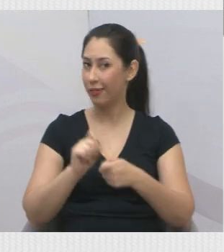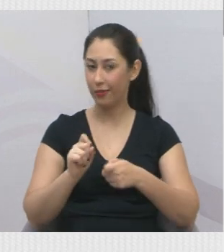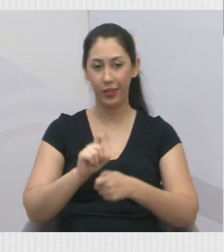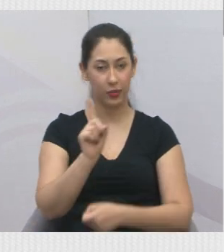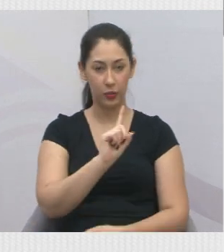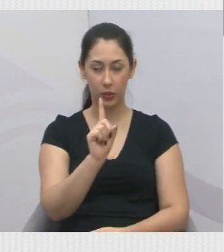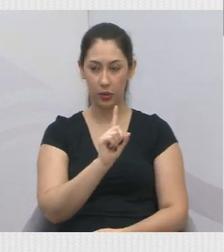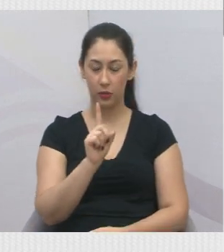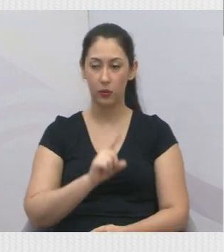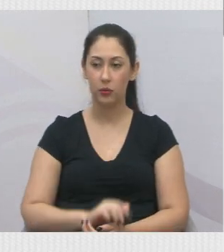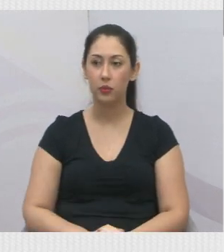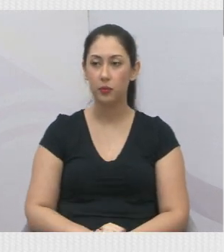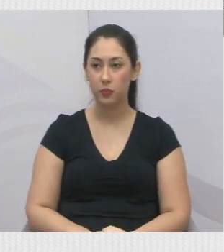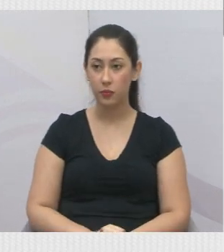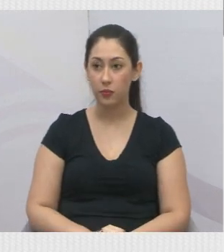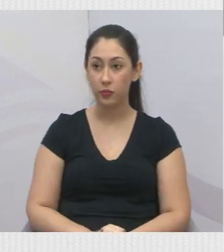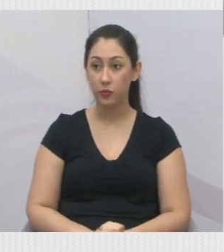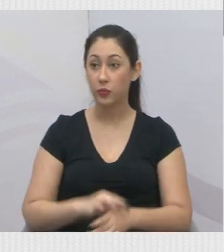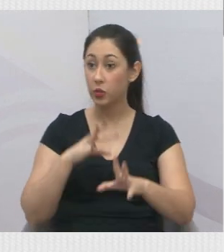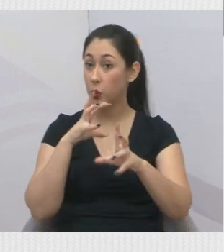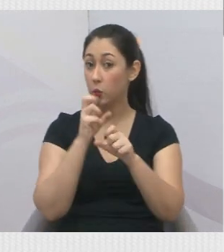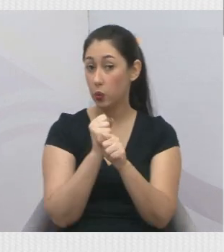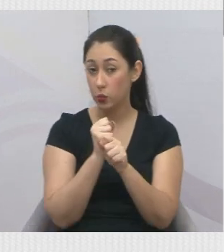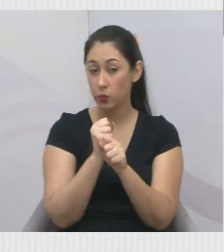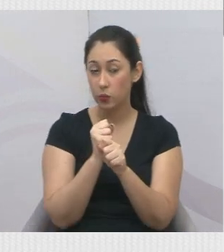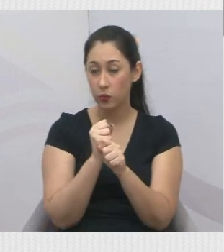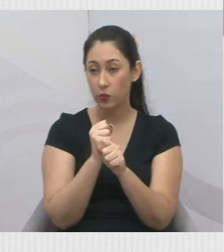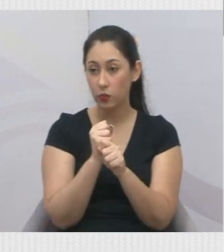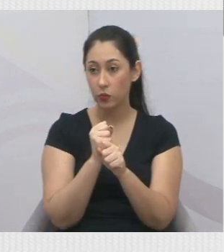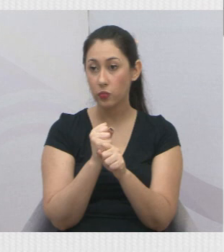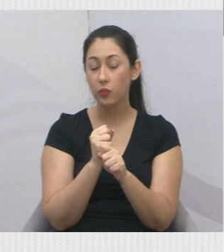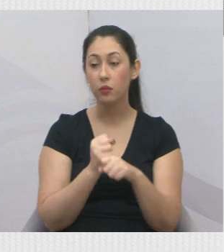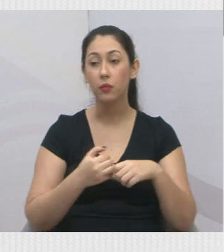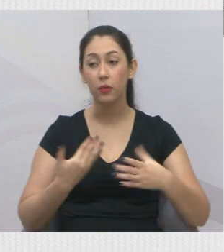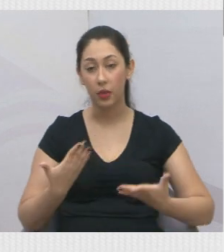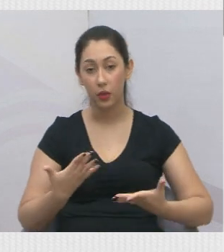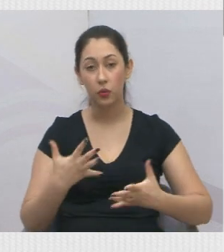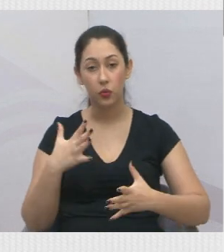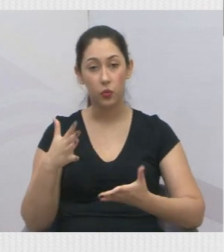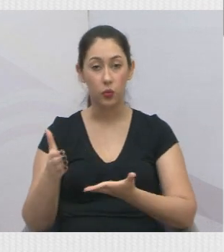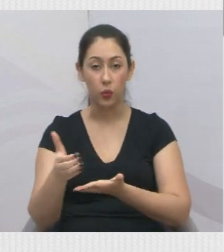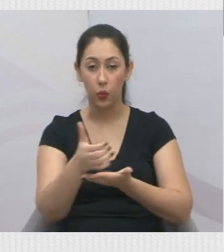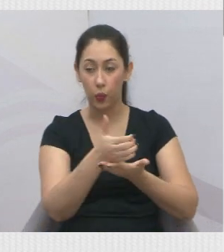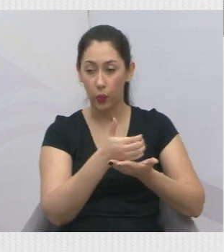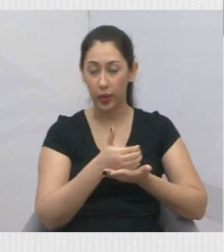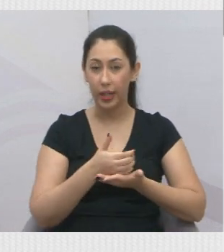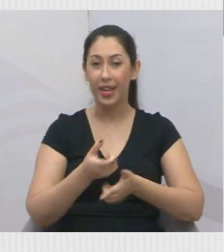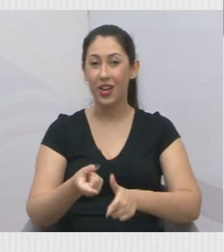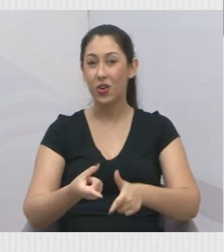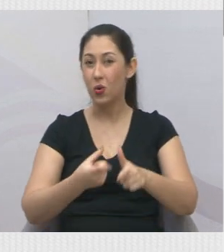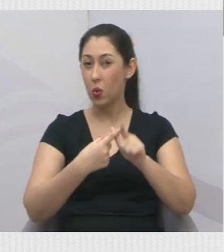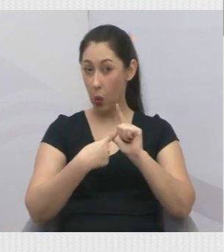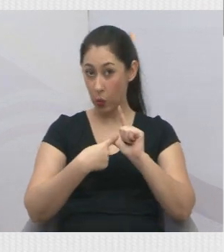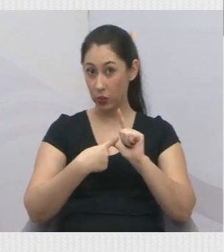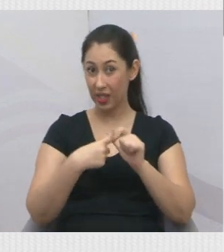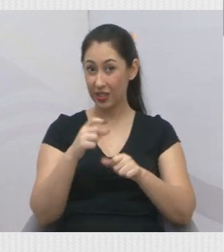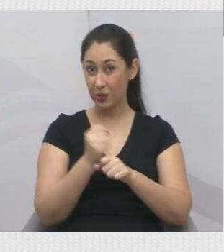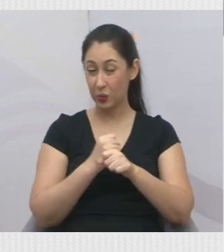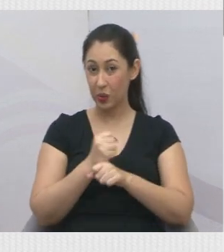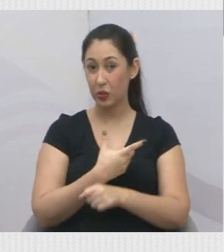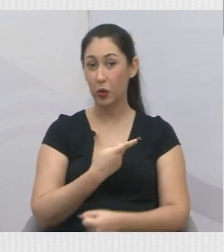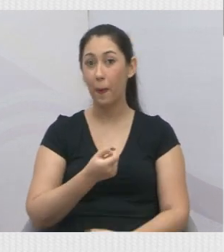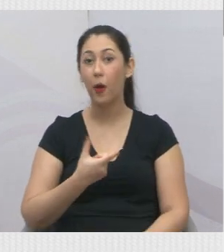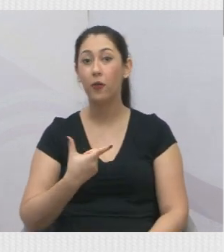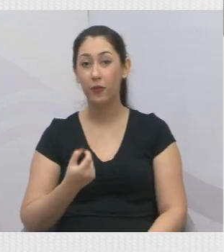período. Saldo. Então, do montante de restos a pagar processado vindo de 2020